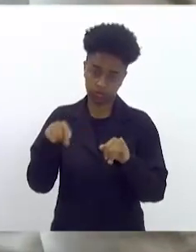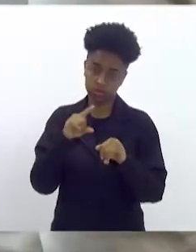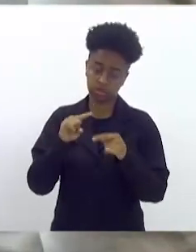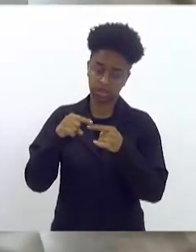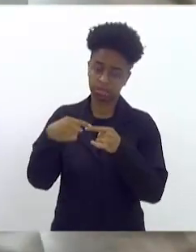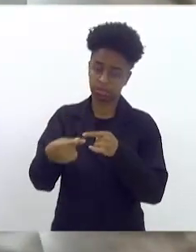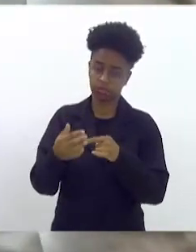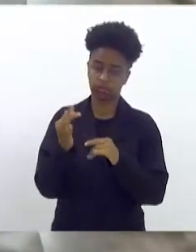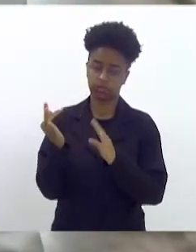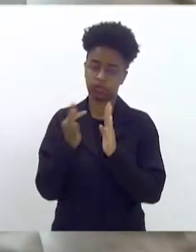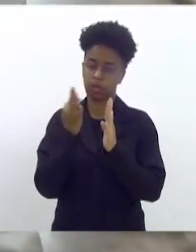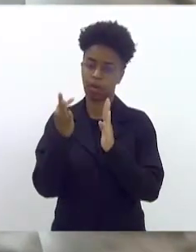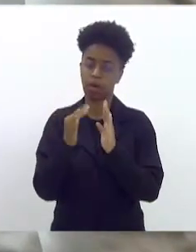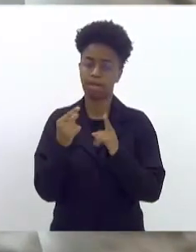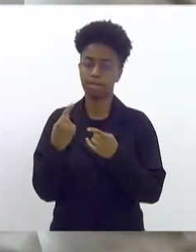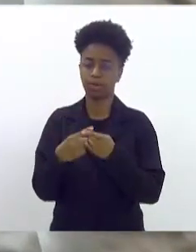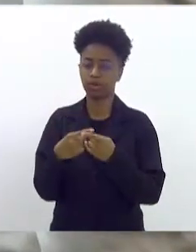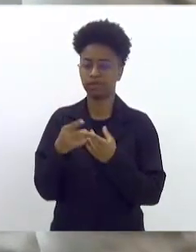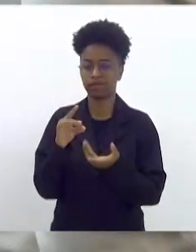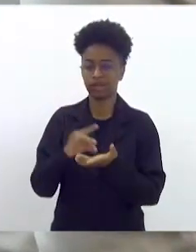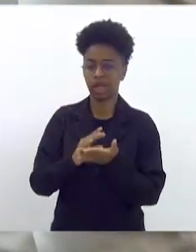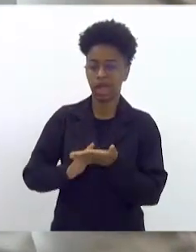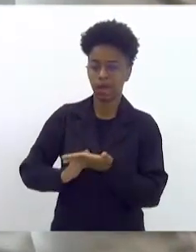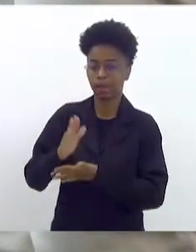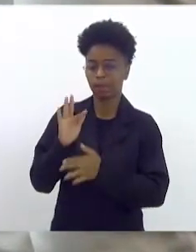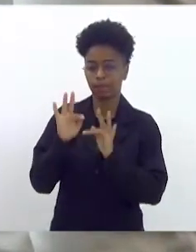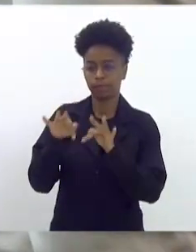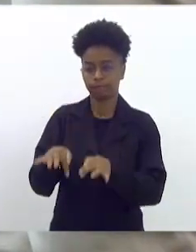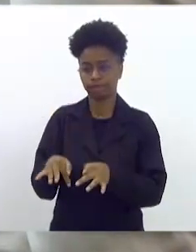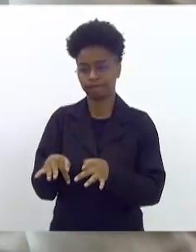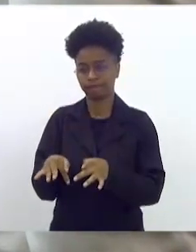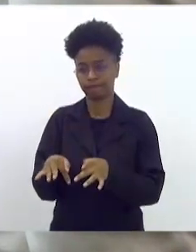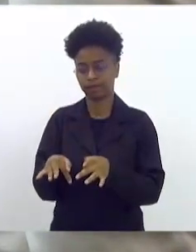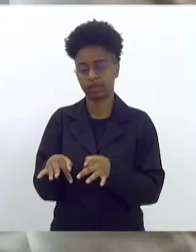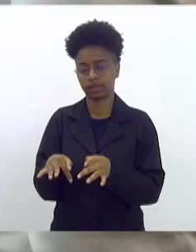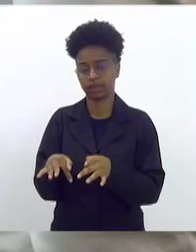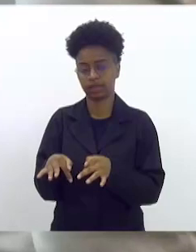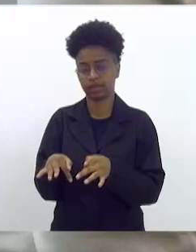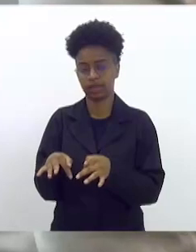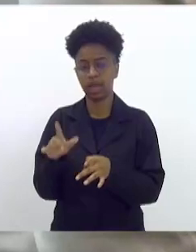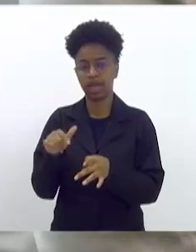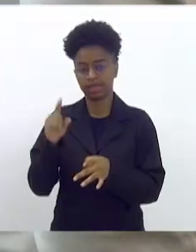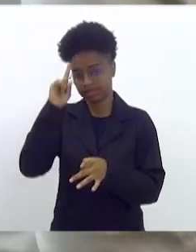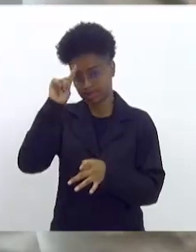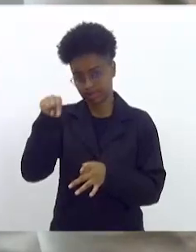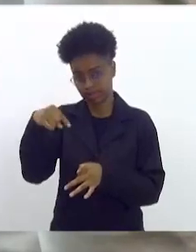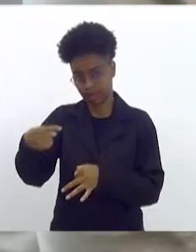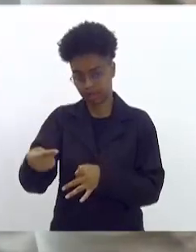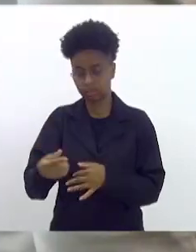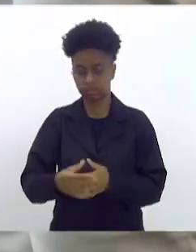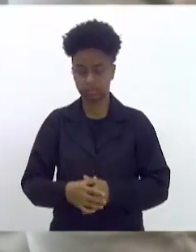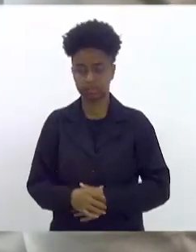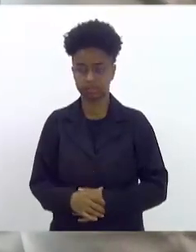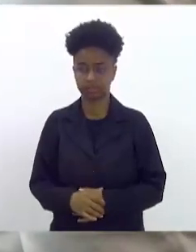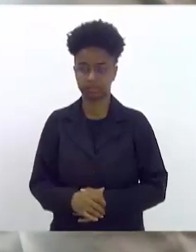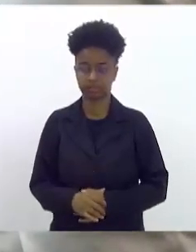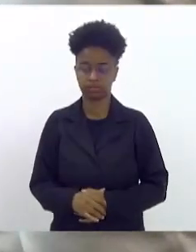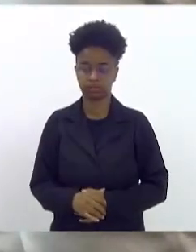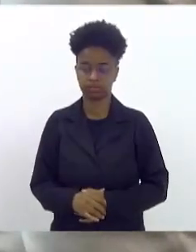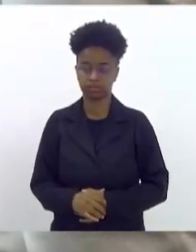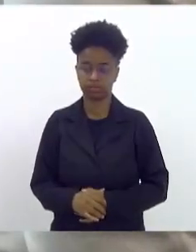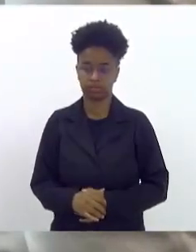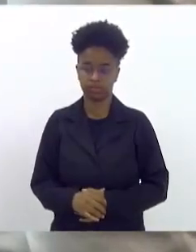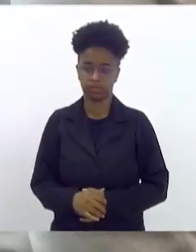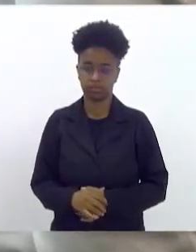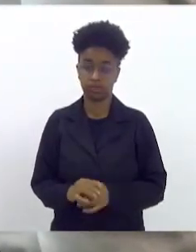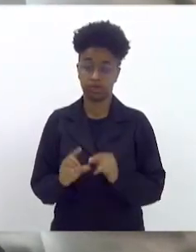Vossa Excelência, porque a aprovação final será na próxima semana. Mas